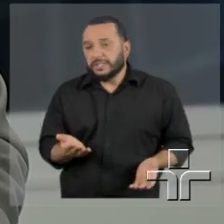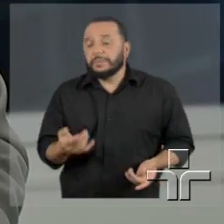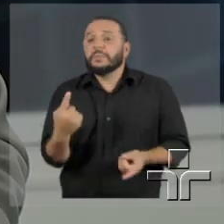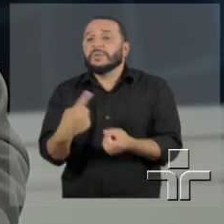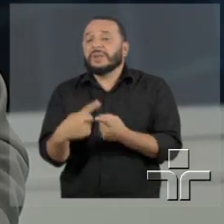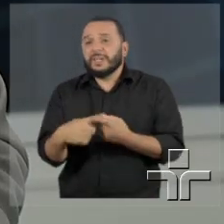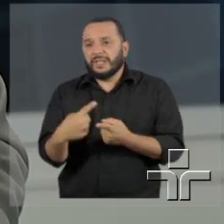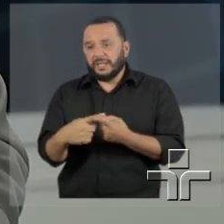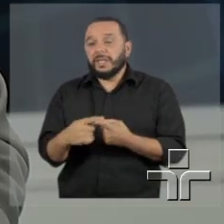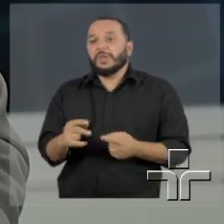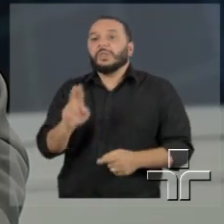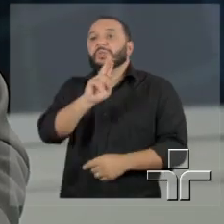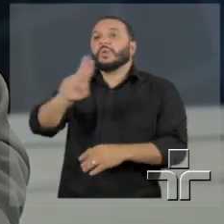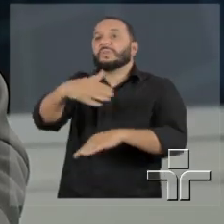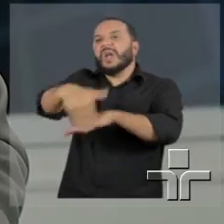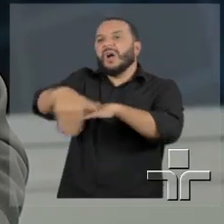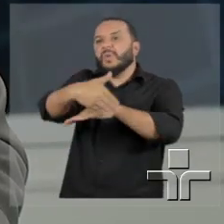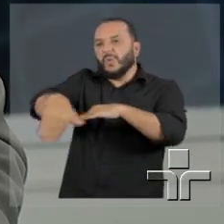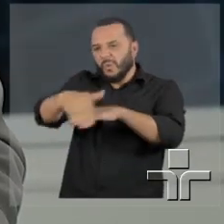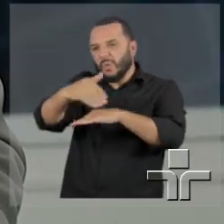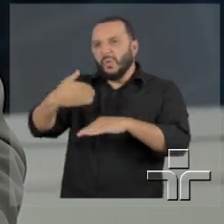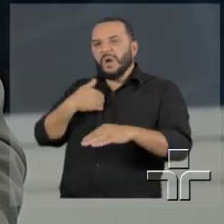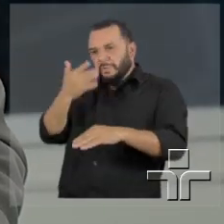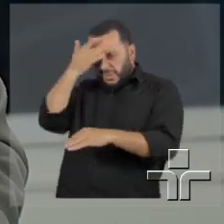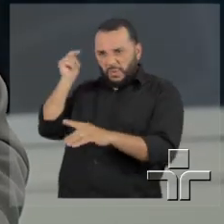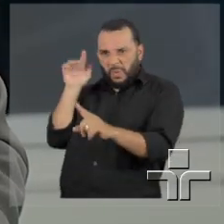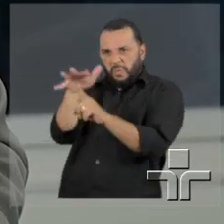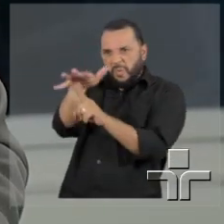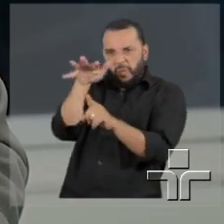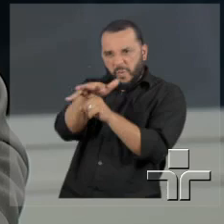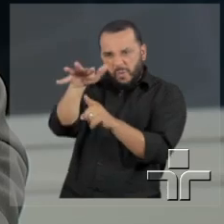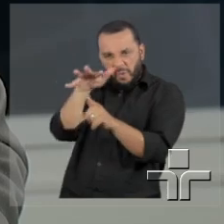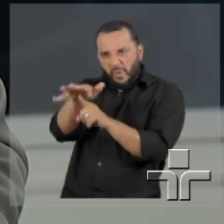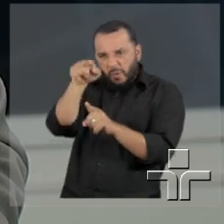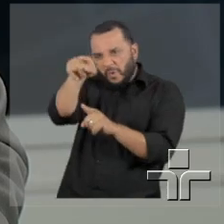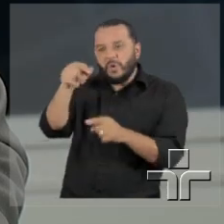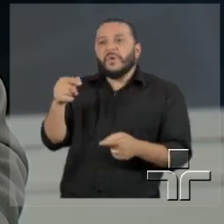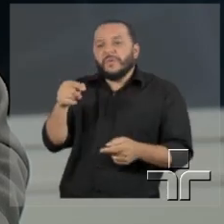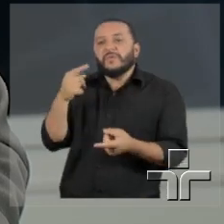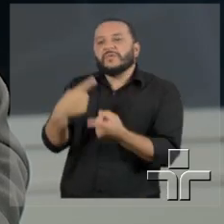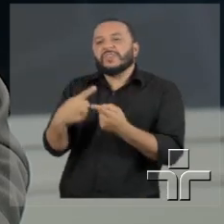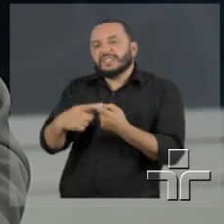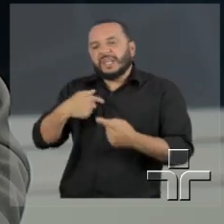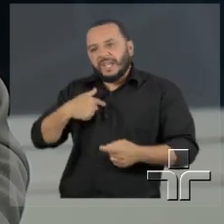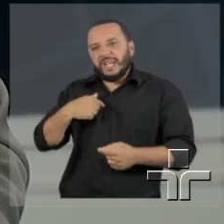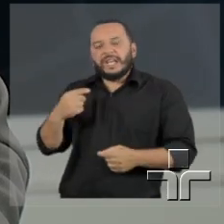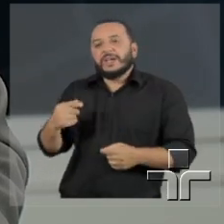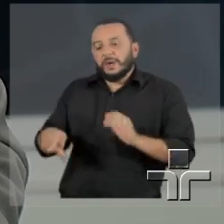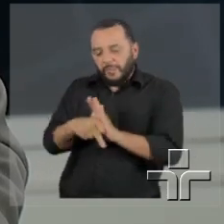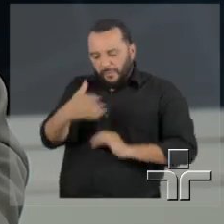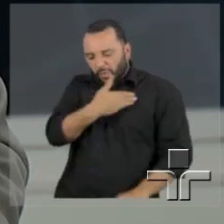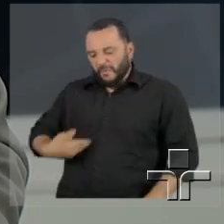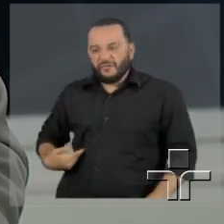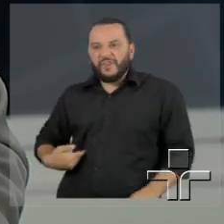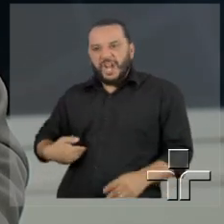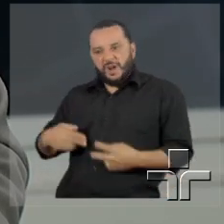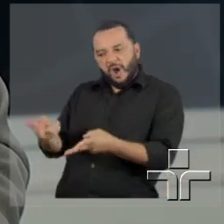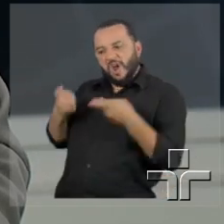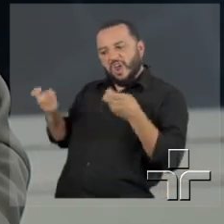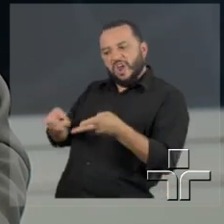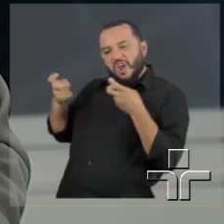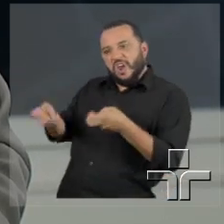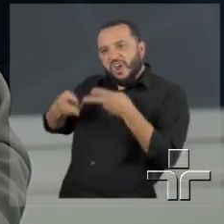mostrar o meu endereço e que eu era um esquerdista que mamava nas tetas do Estado. E eu trabalho na iniciativa privada há muitos anos,